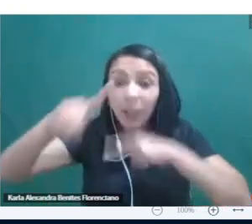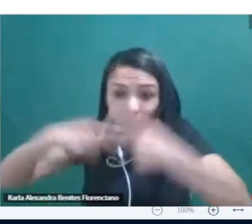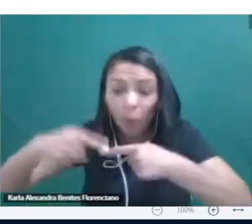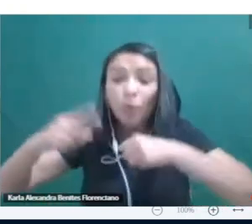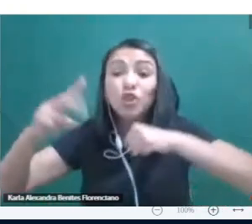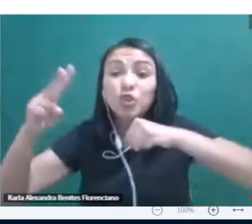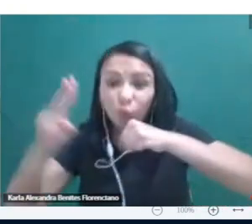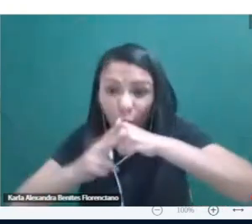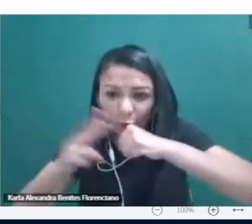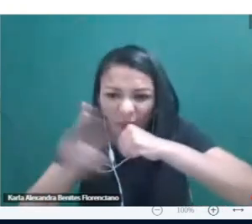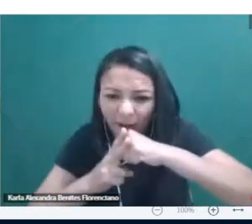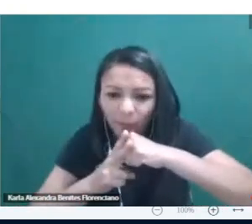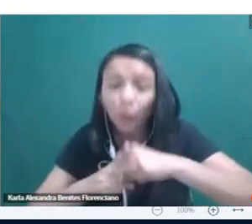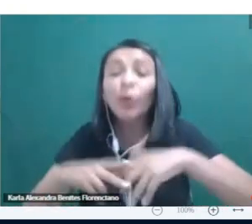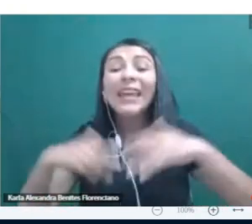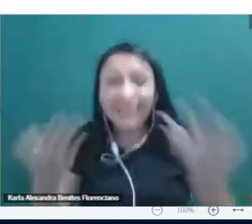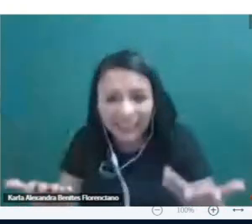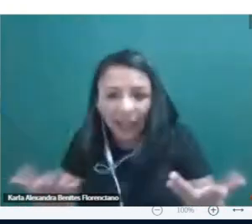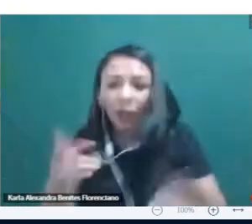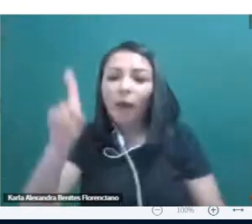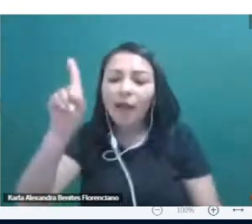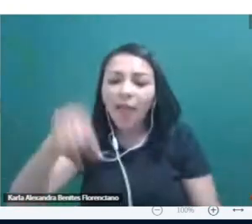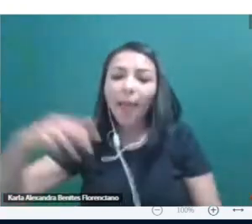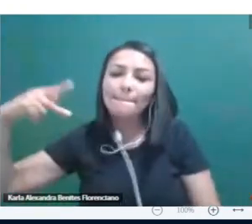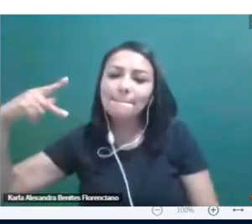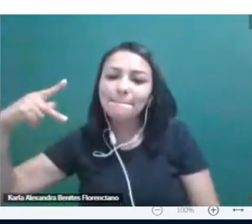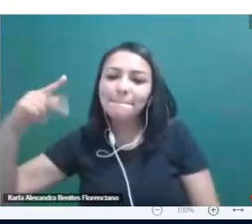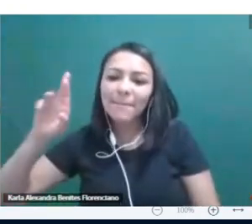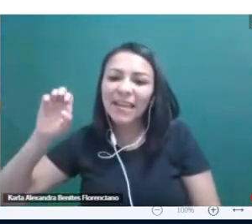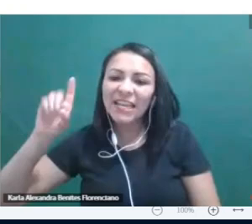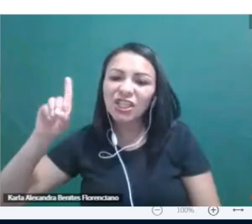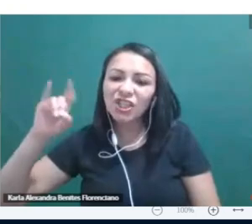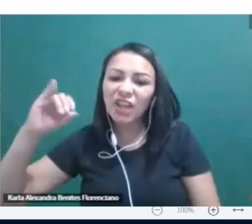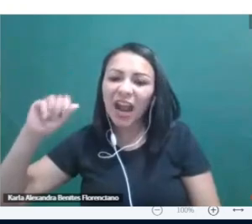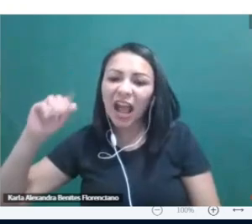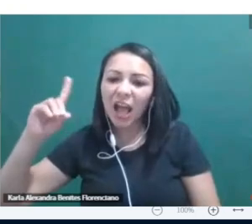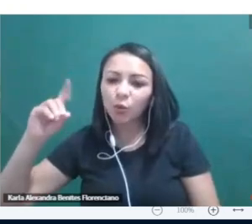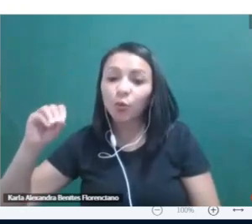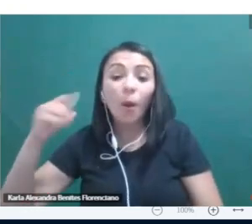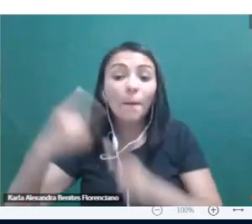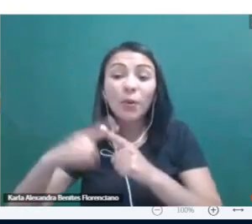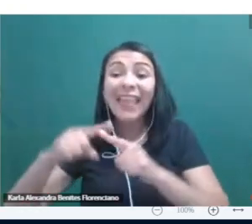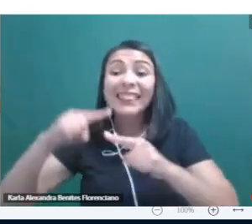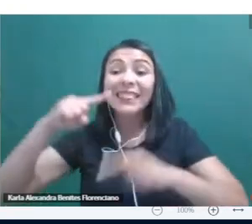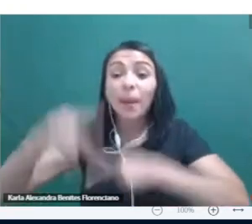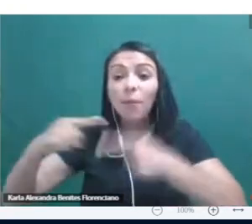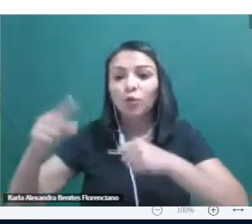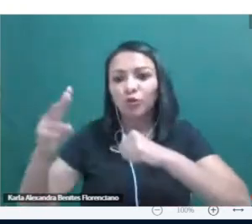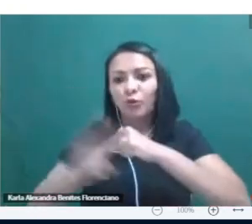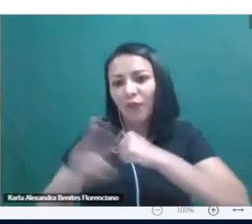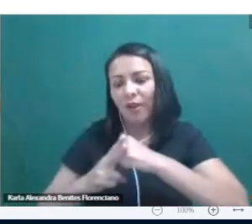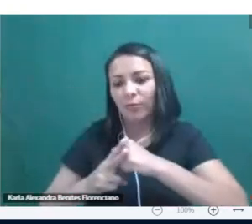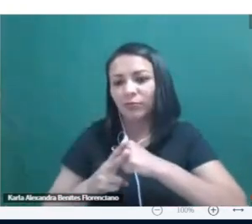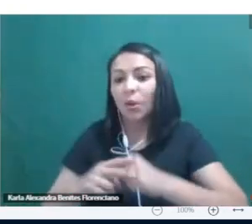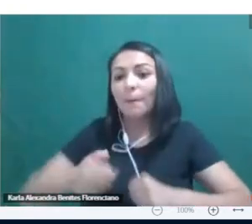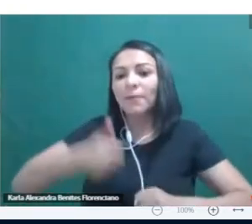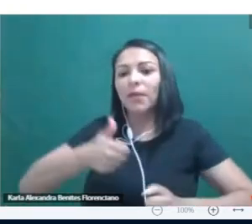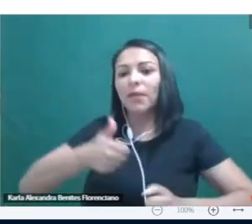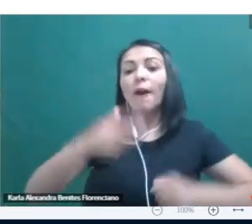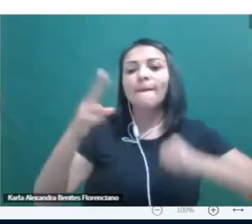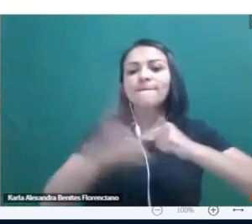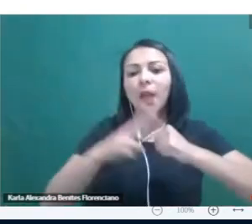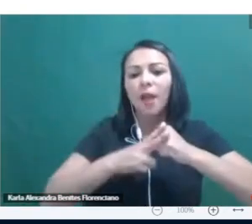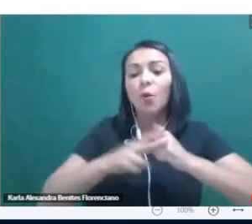no predicado, por isso é predicativo, porque está no predicado. Predicativo do sujeito. Certo,